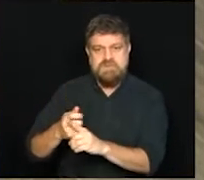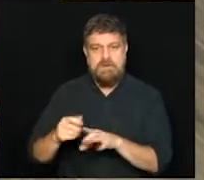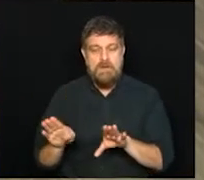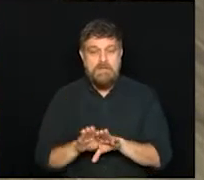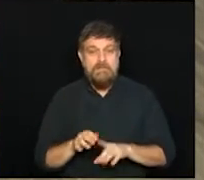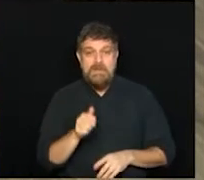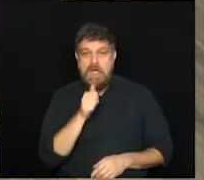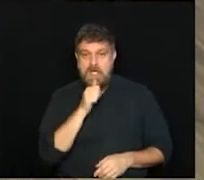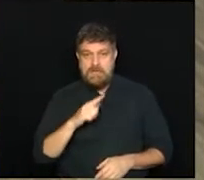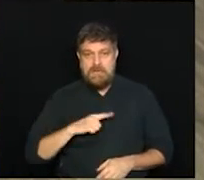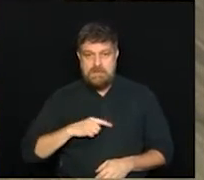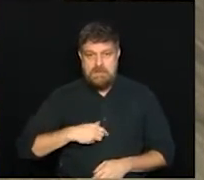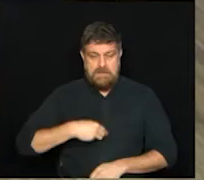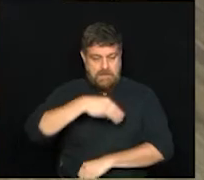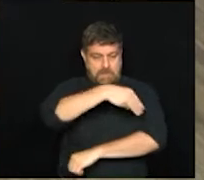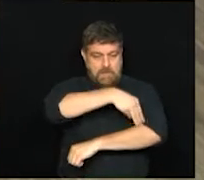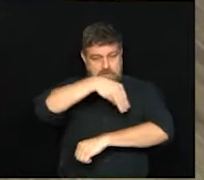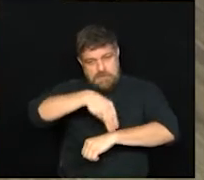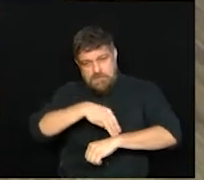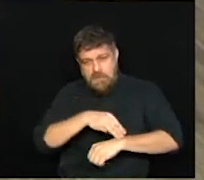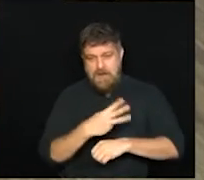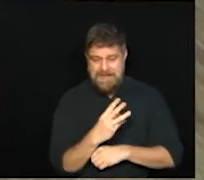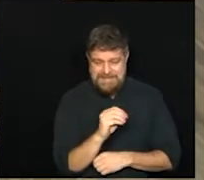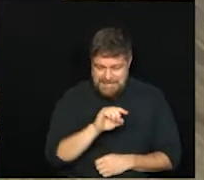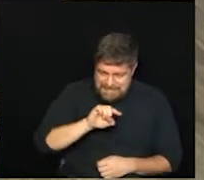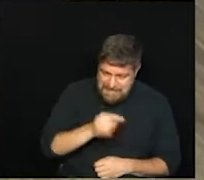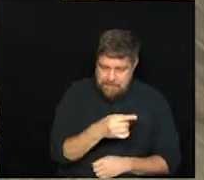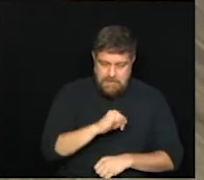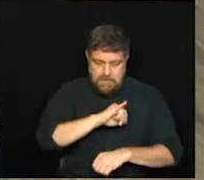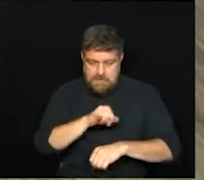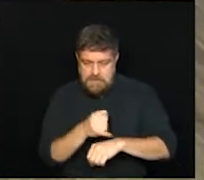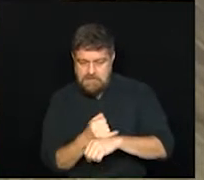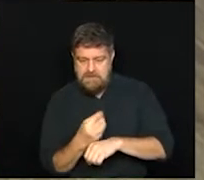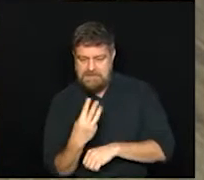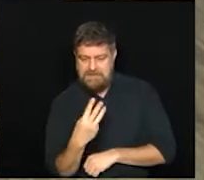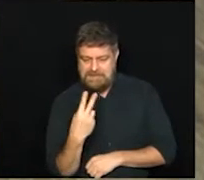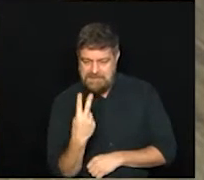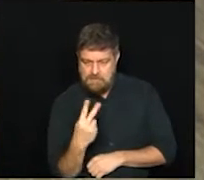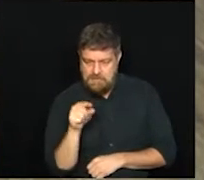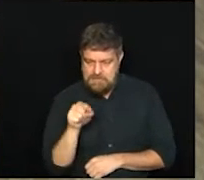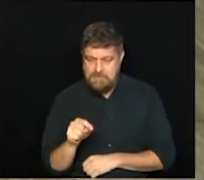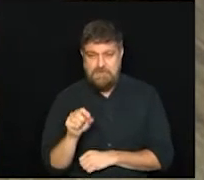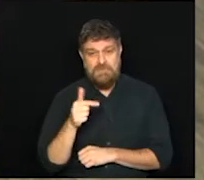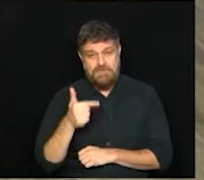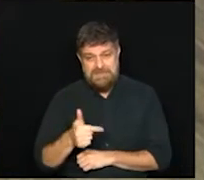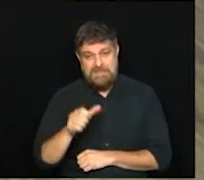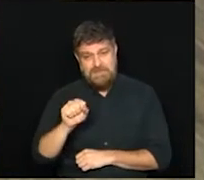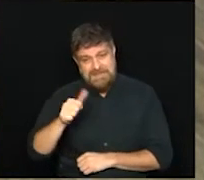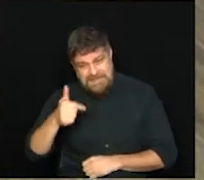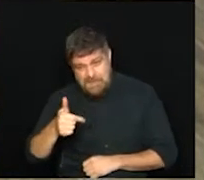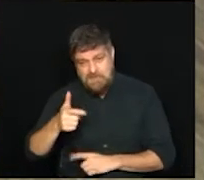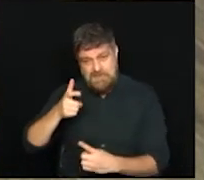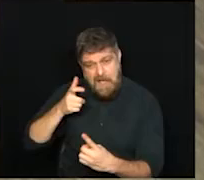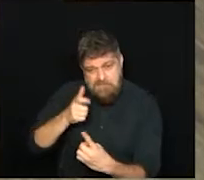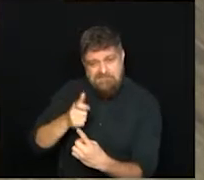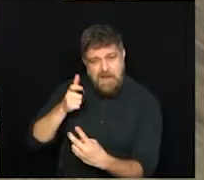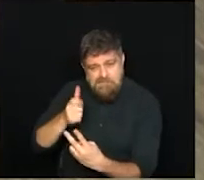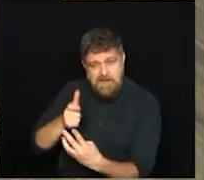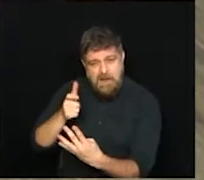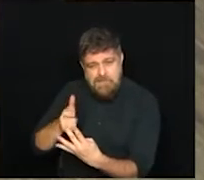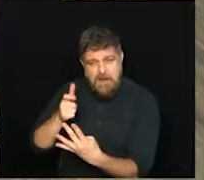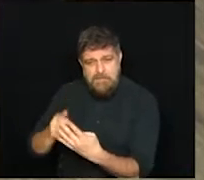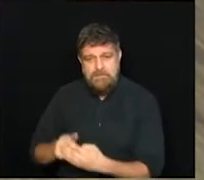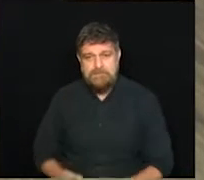ainda Montemor, com um pouco mais de 30 mil, Jaguariúna, 32.282 doses aplicadas,